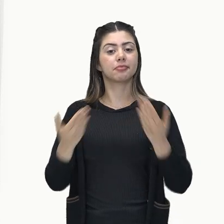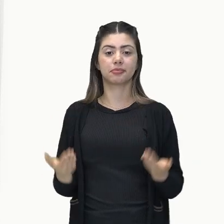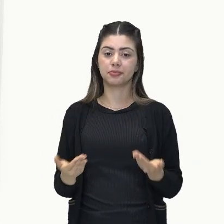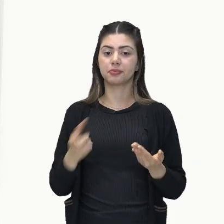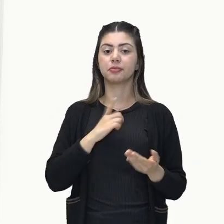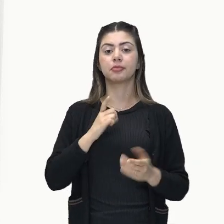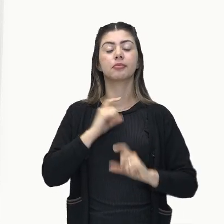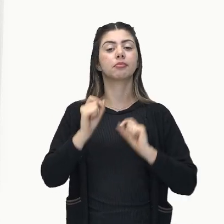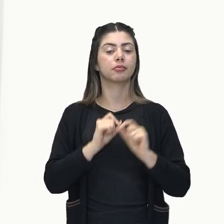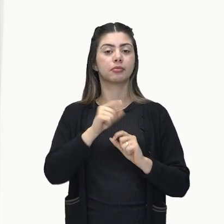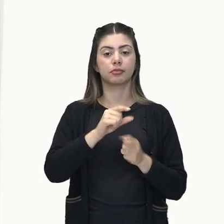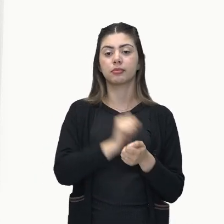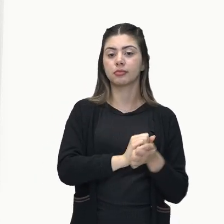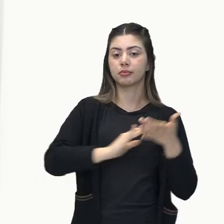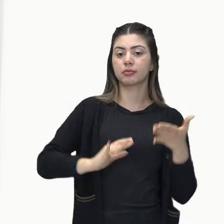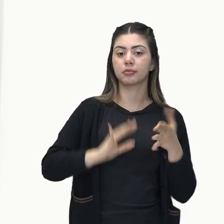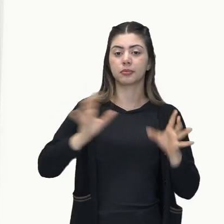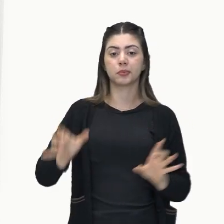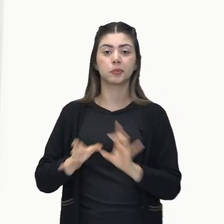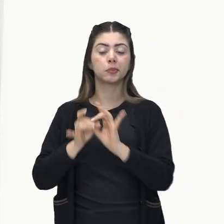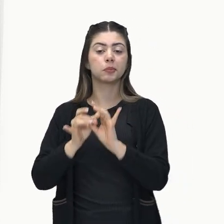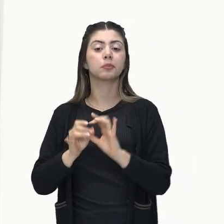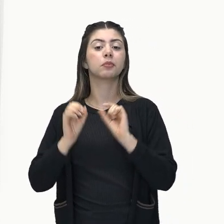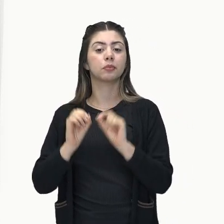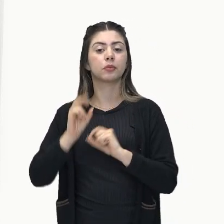está vinculada à unidade curricular comum,